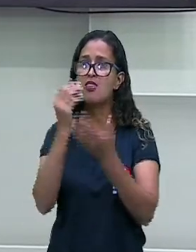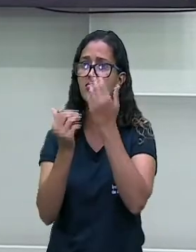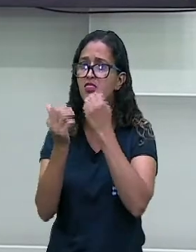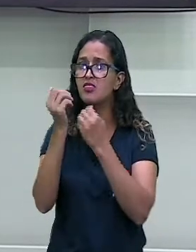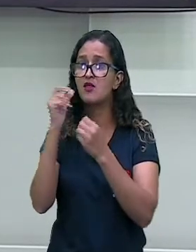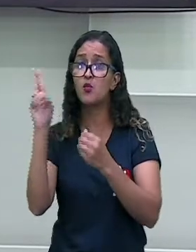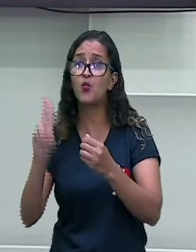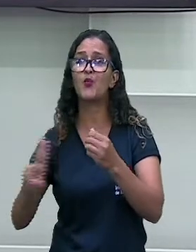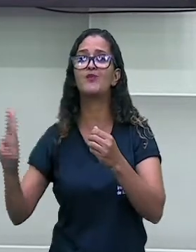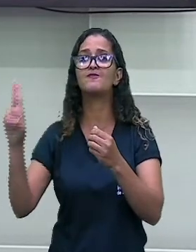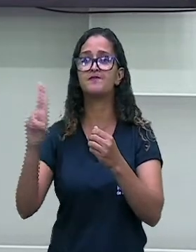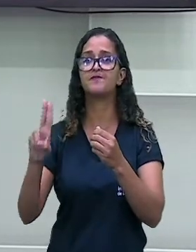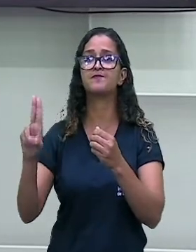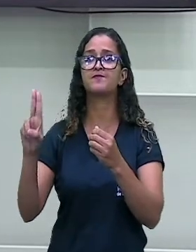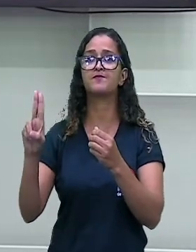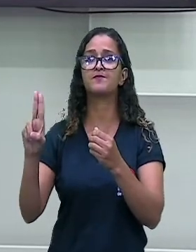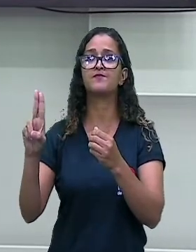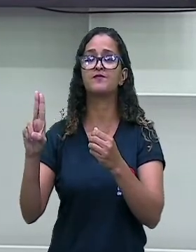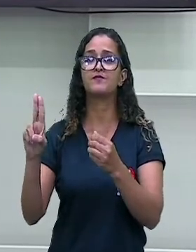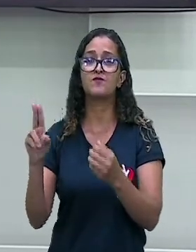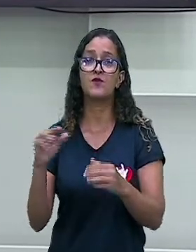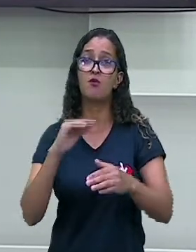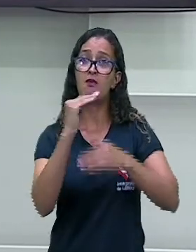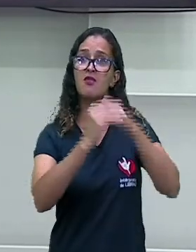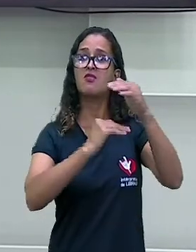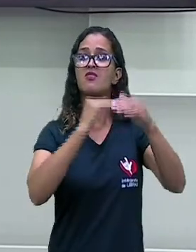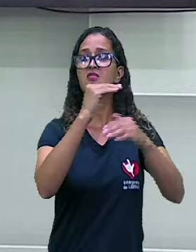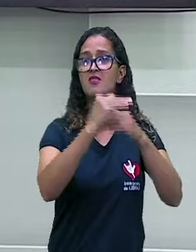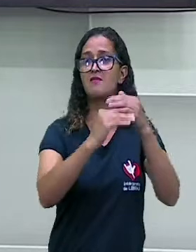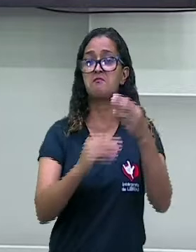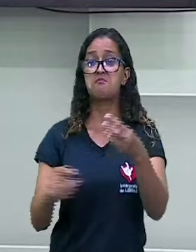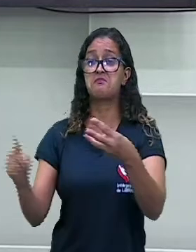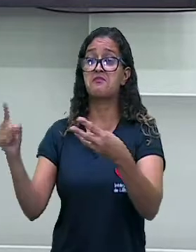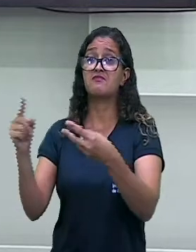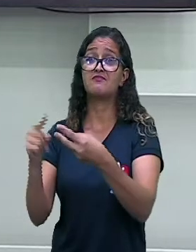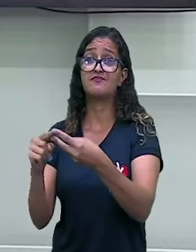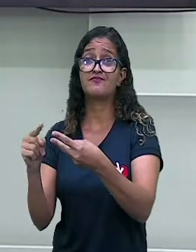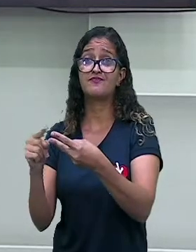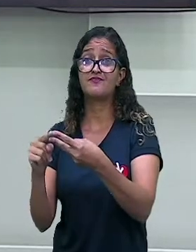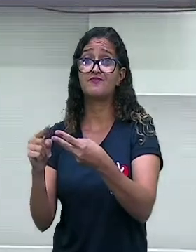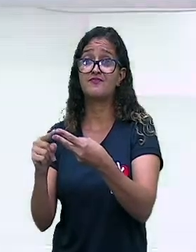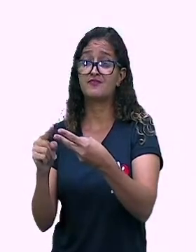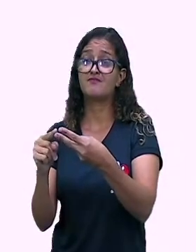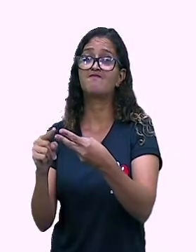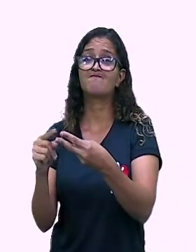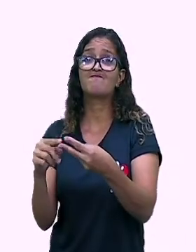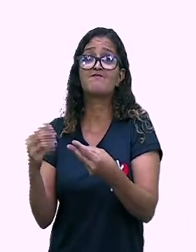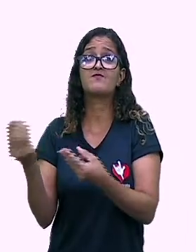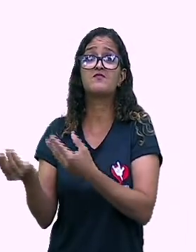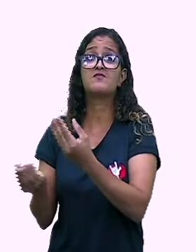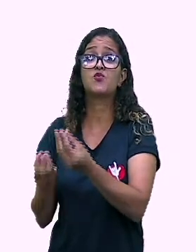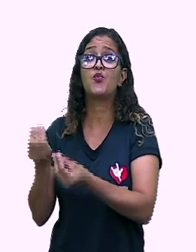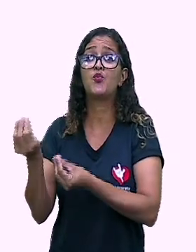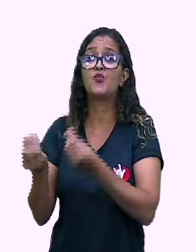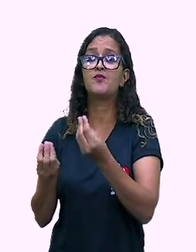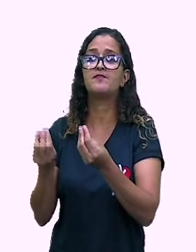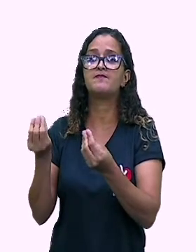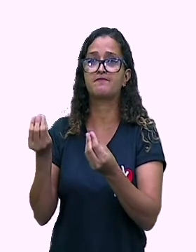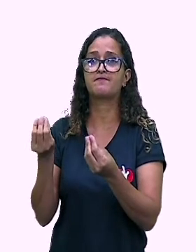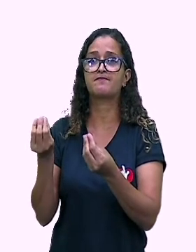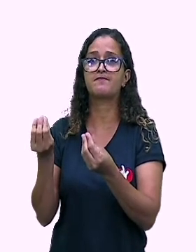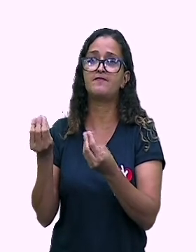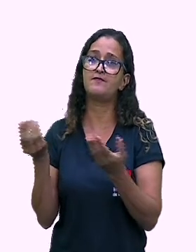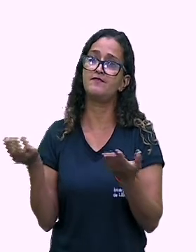alimento. Agora nós temos também um processo irreversível, que é o processo de queima. Como que acontece o processo